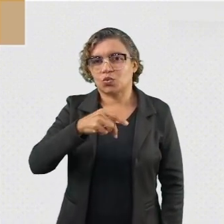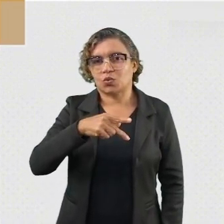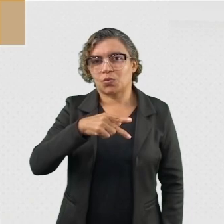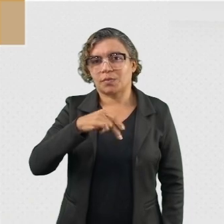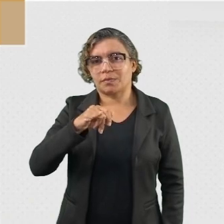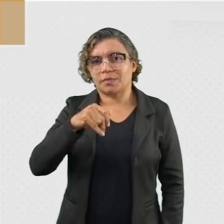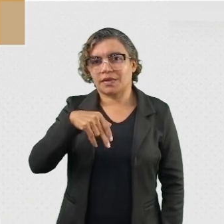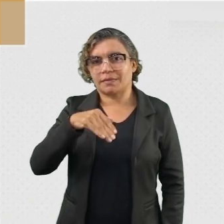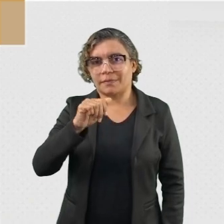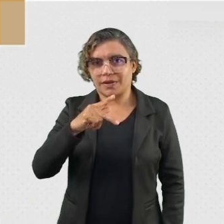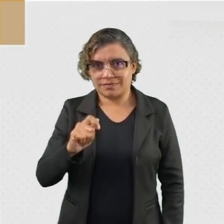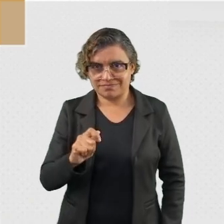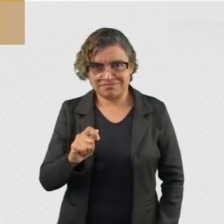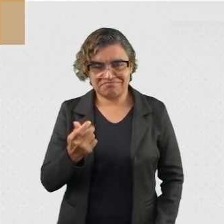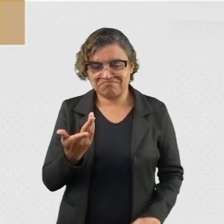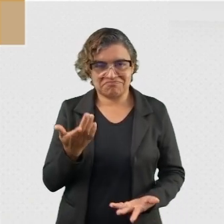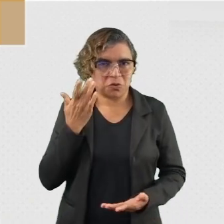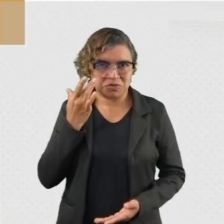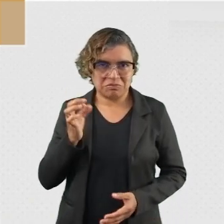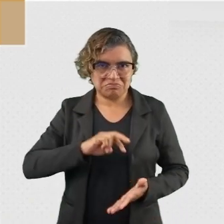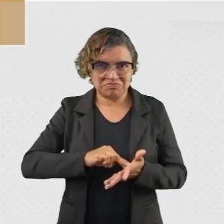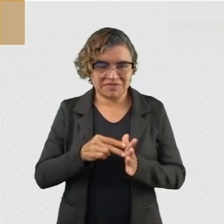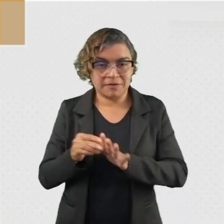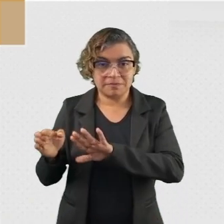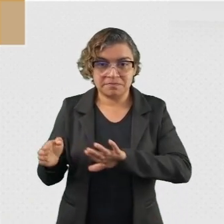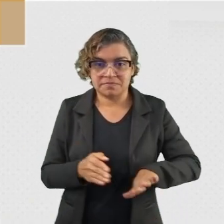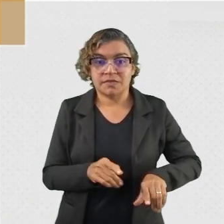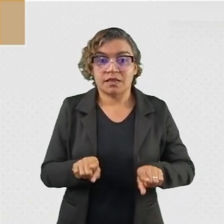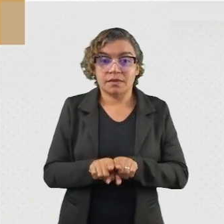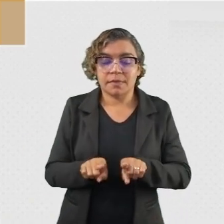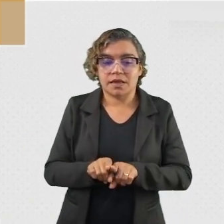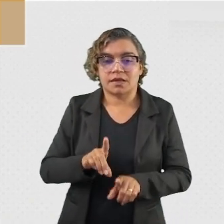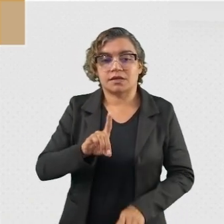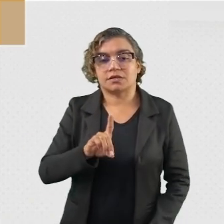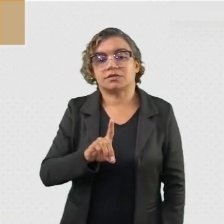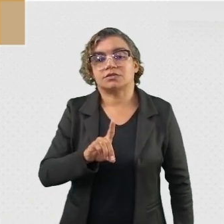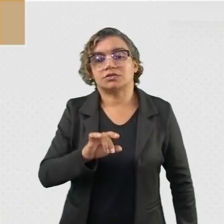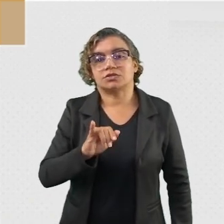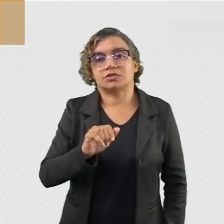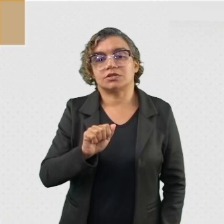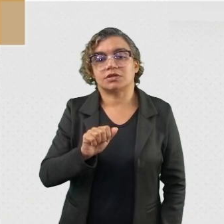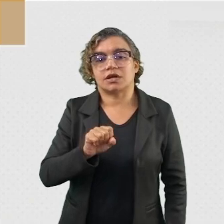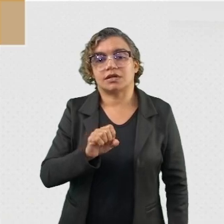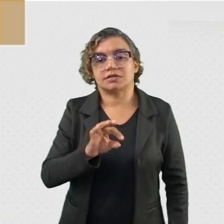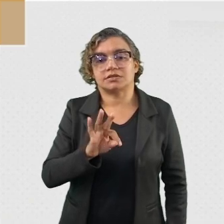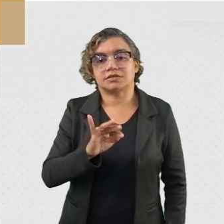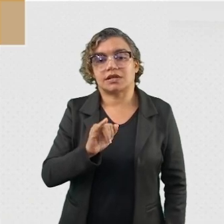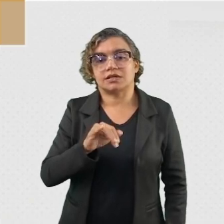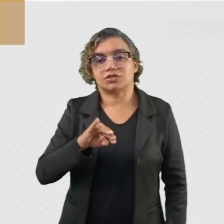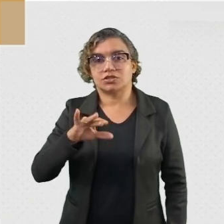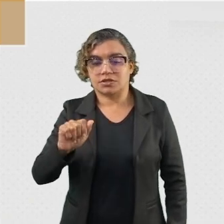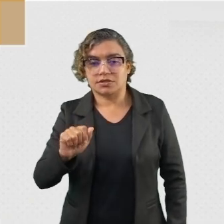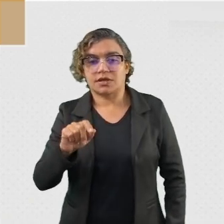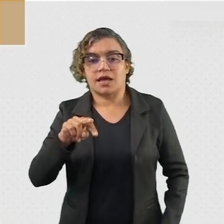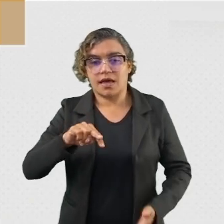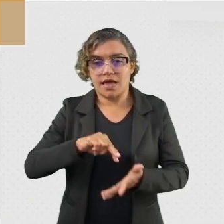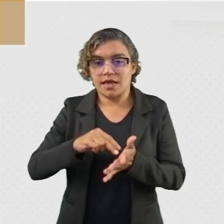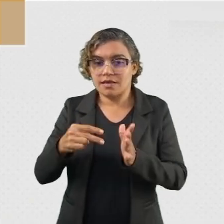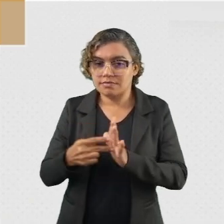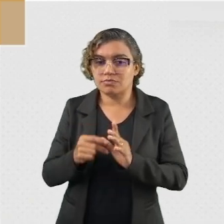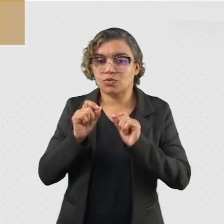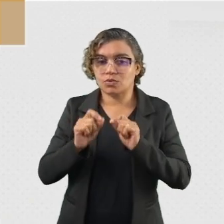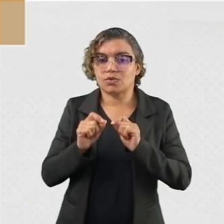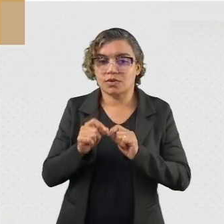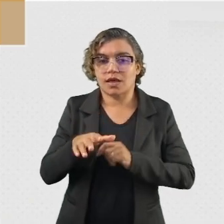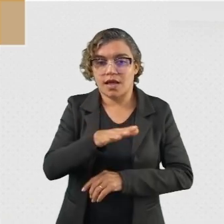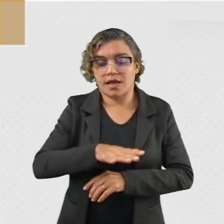Diastrática está associada à classe social. Então, às vezes, você tem determinados grupos, tanto